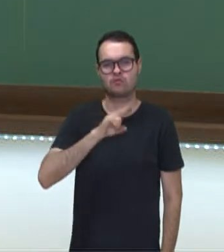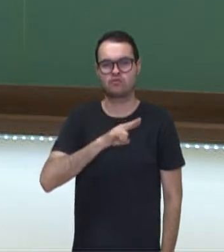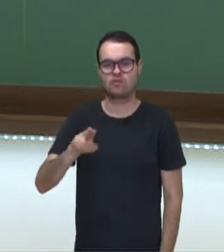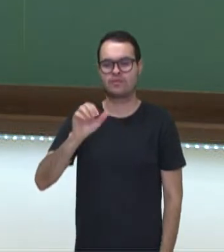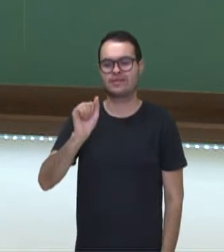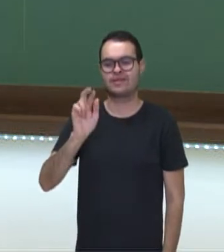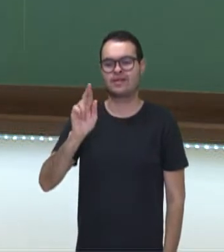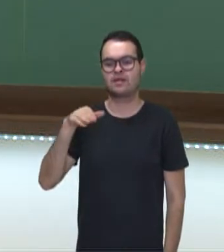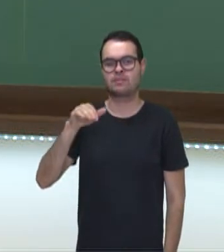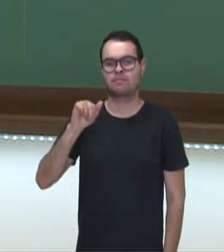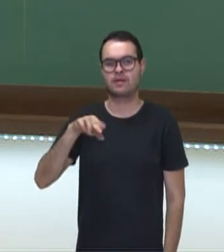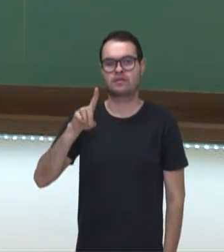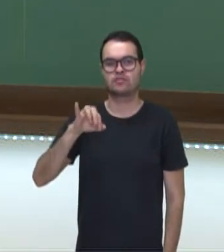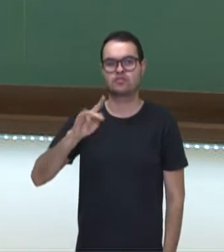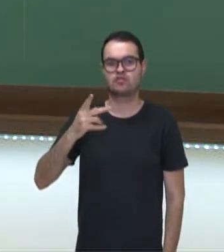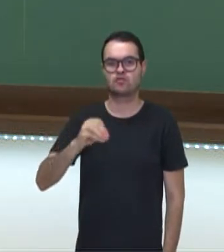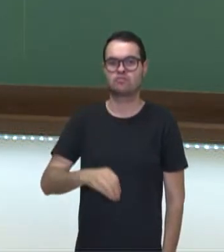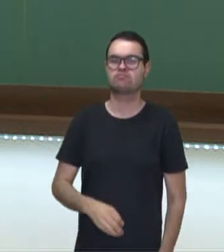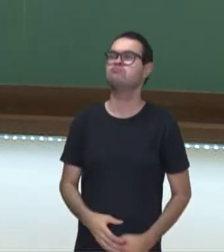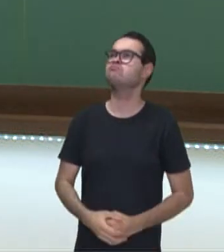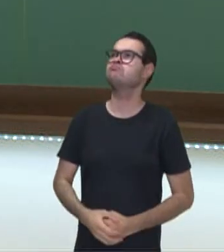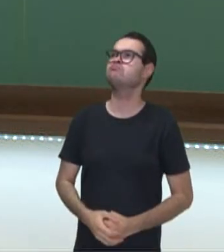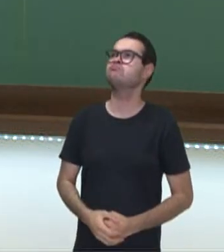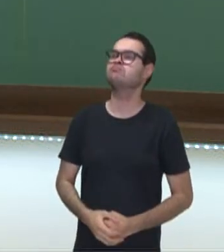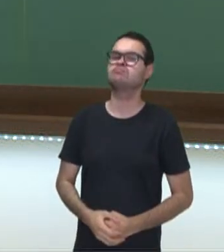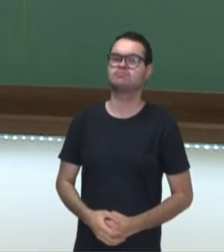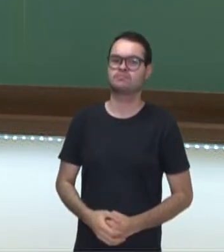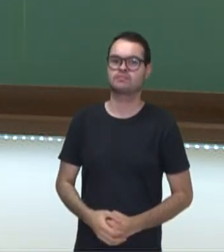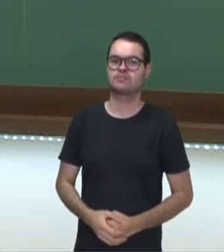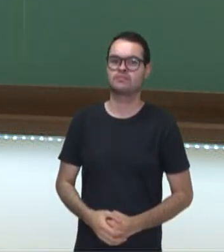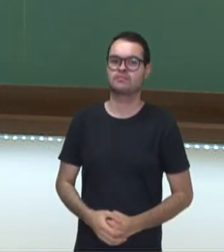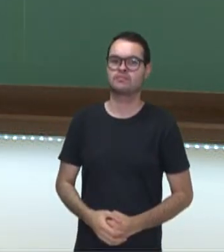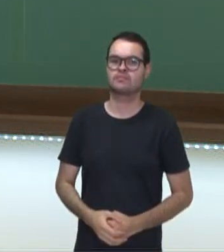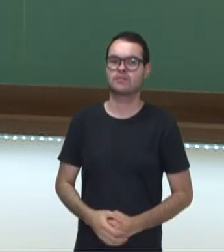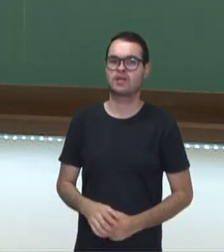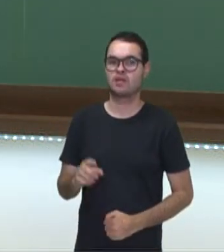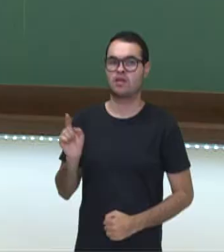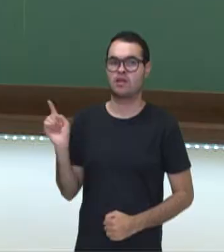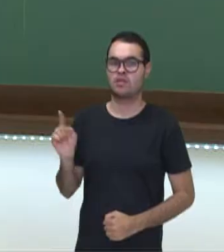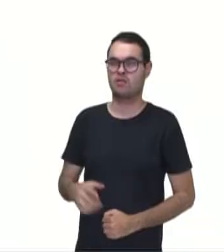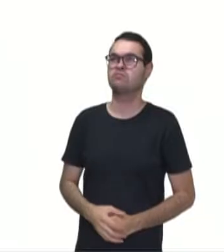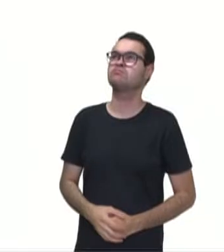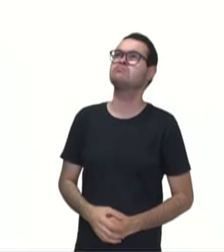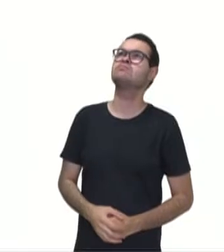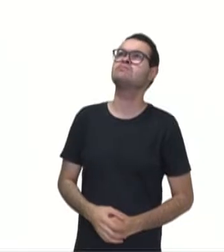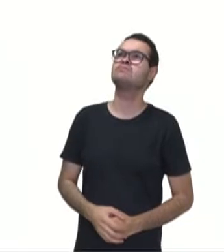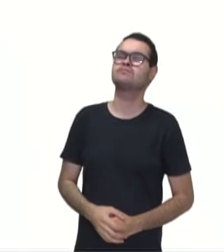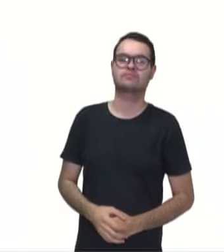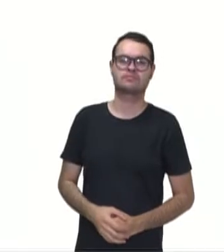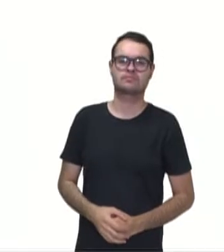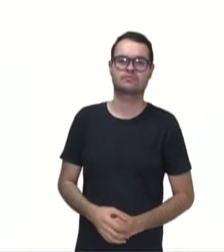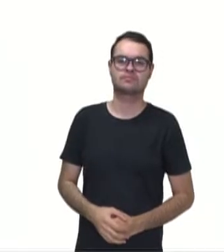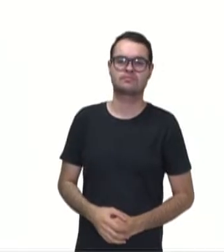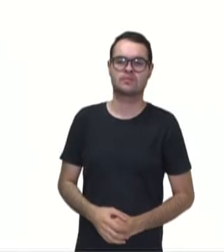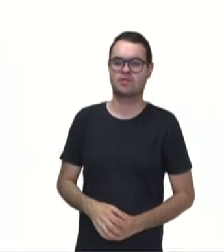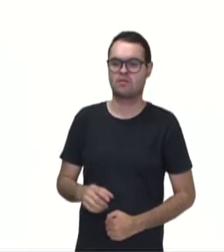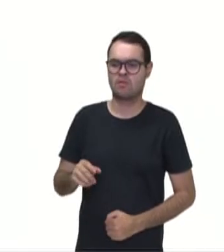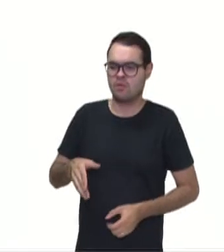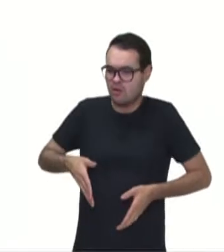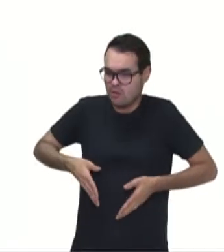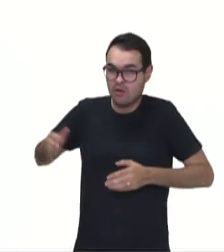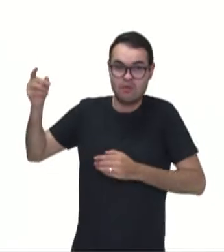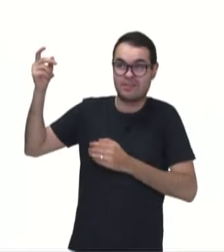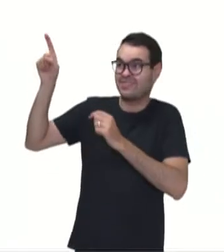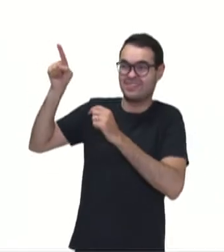Armandinho, olhando para cima com seriedade. E de cima vem uma voz que diz: ninguém nasce odiando outra